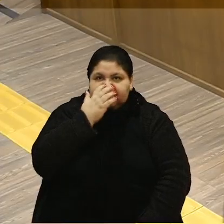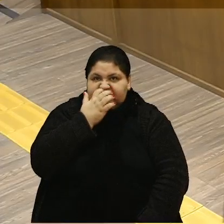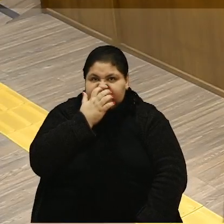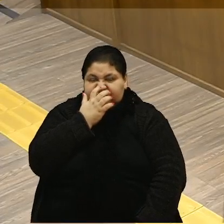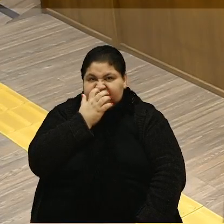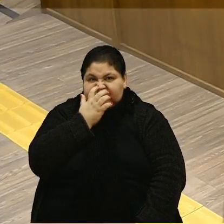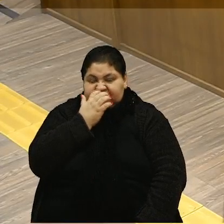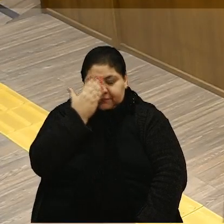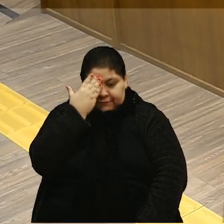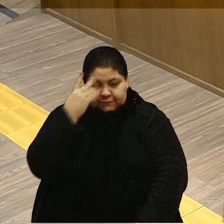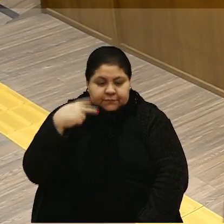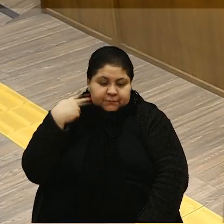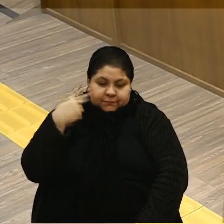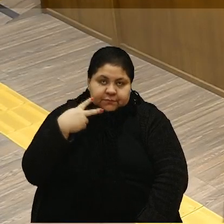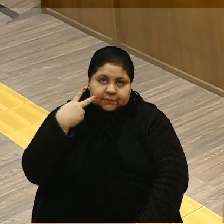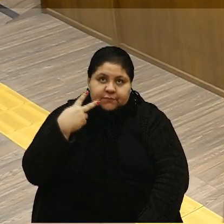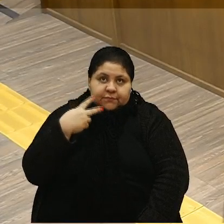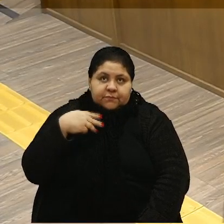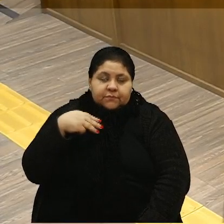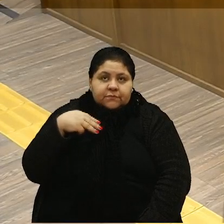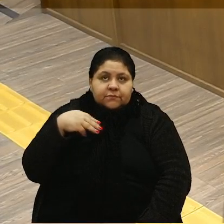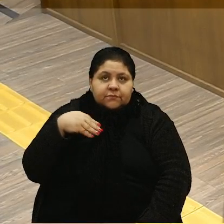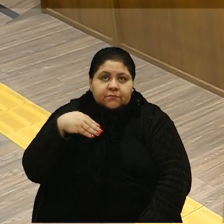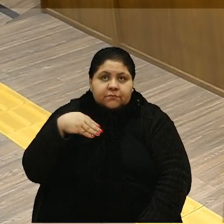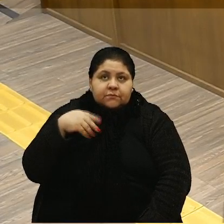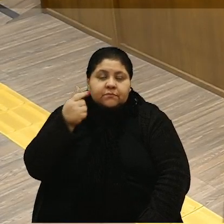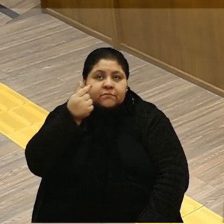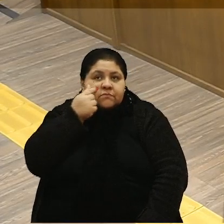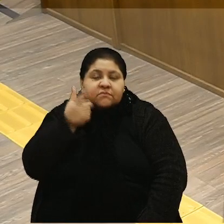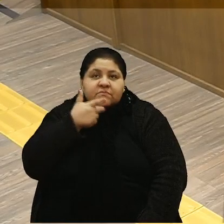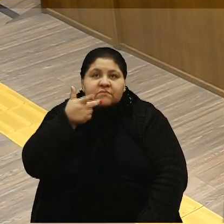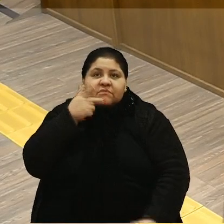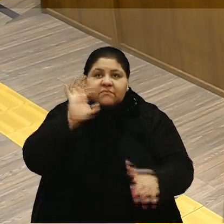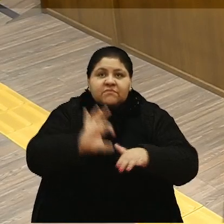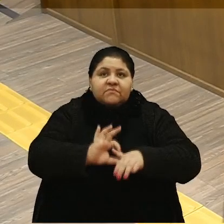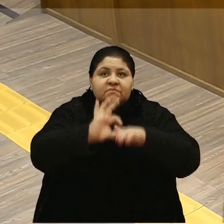Obrigada, vereador Eloy Frisso. Em declaração de líder, a bancada do PL.